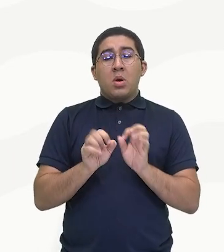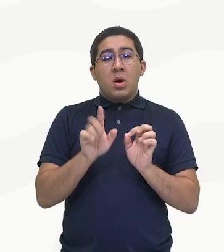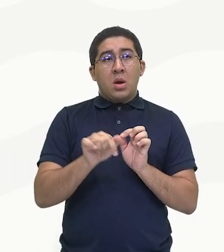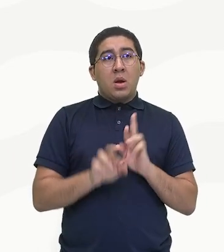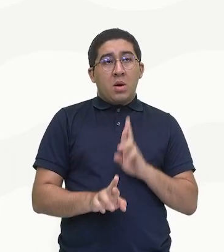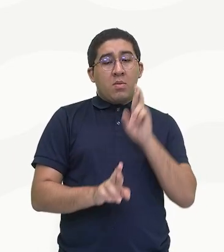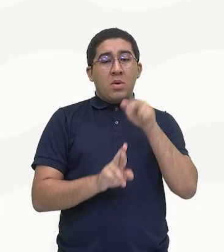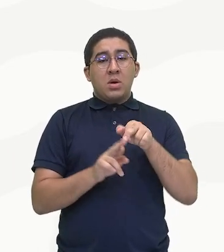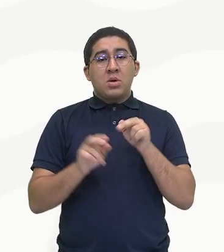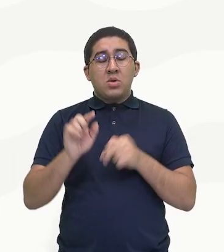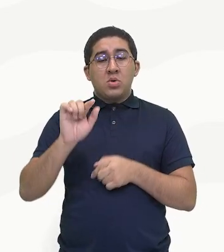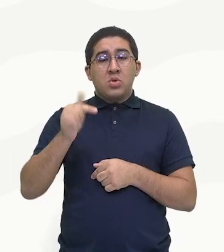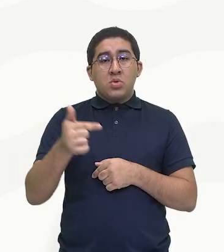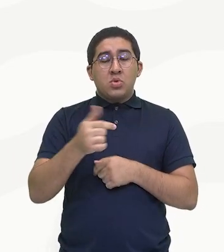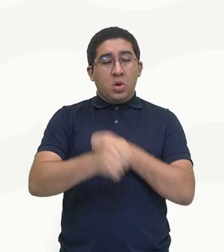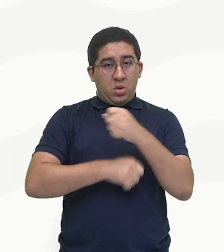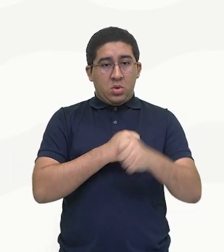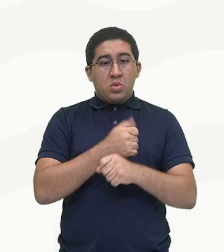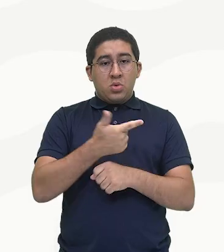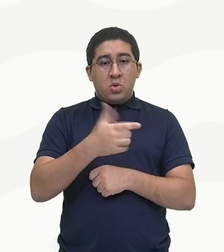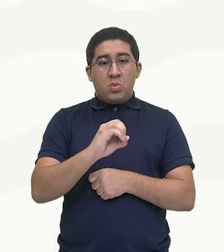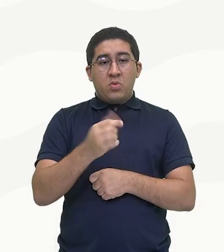a 2024.